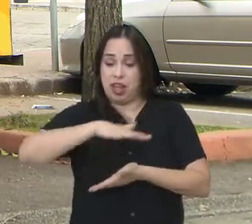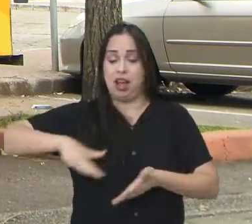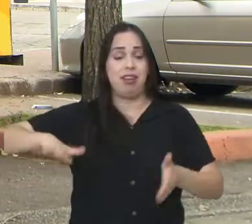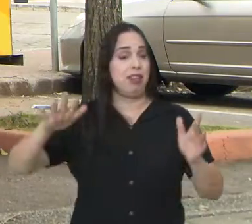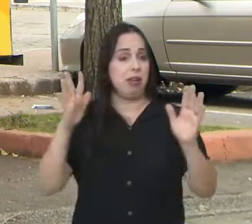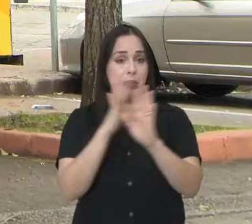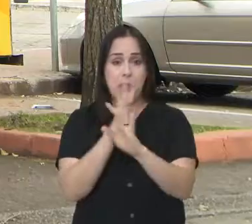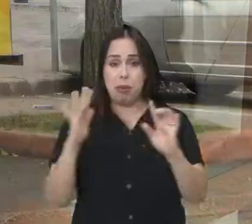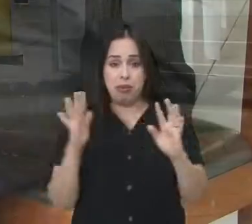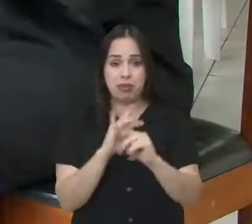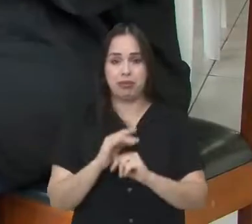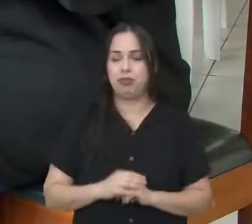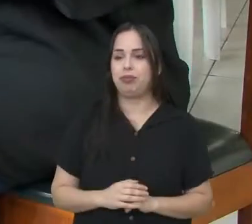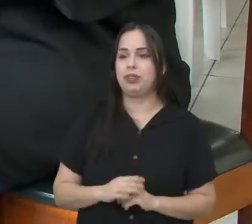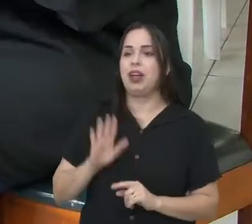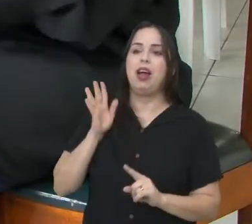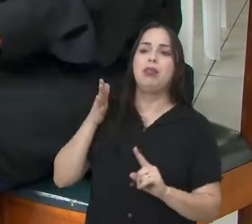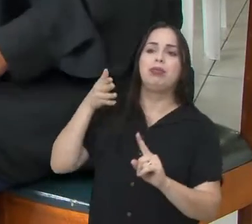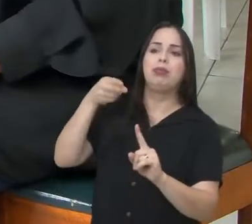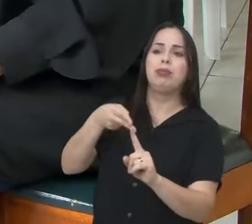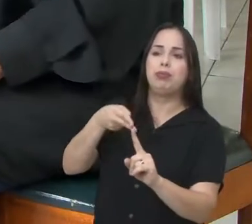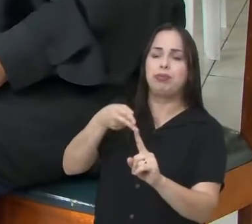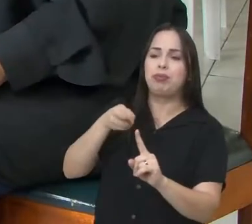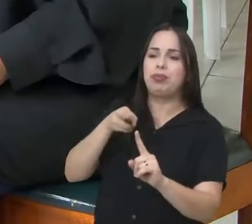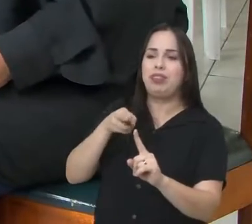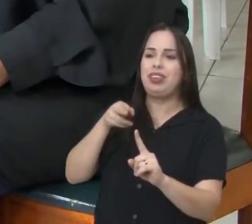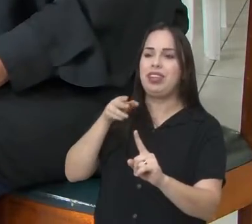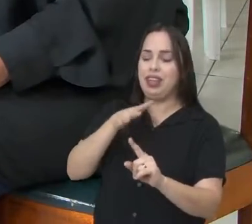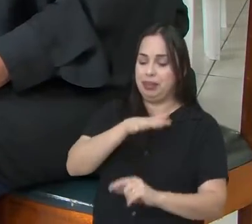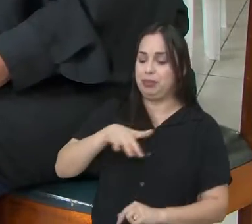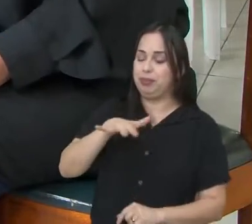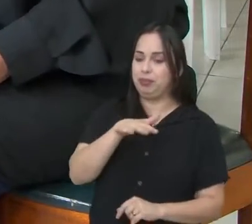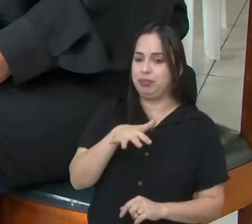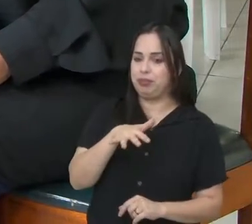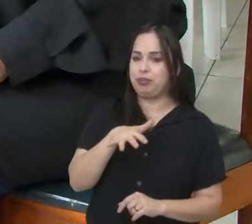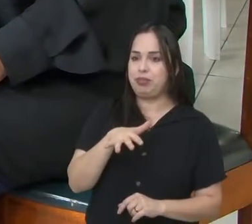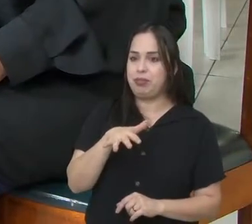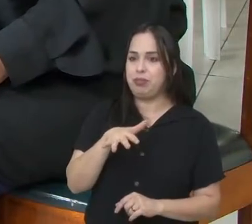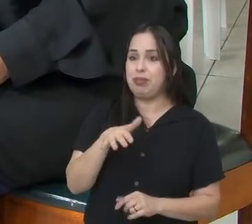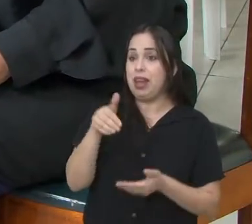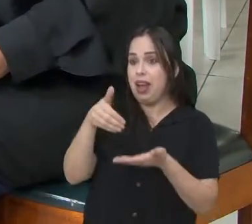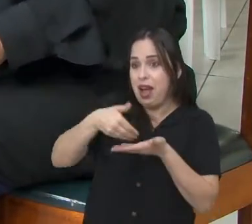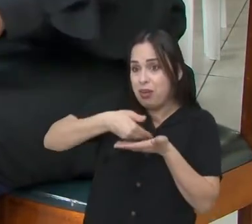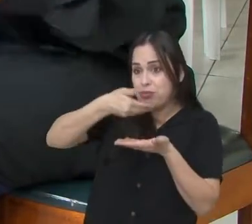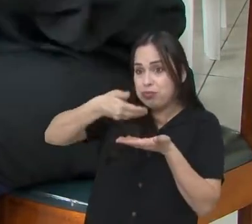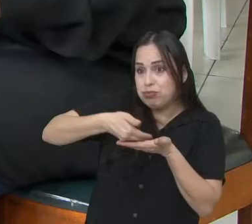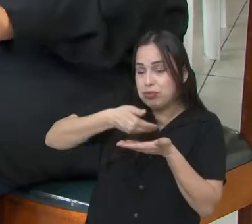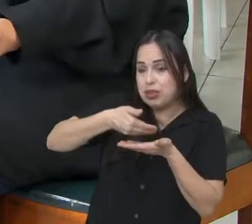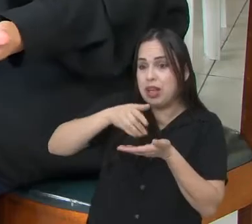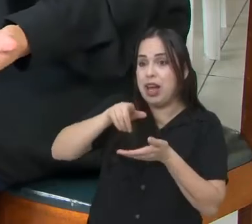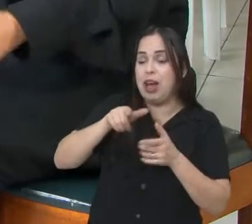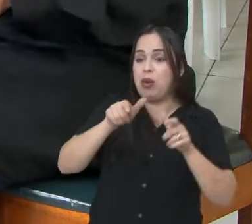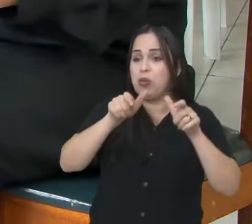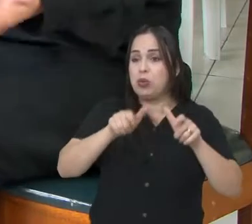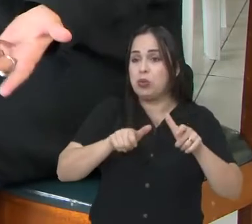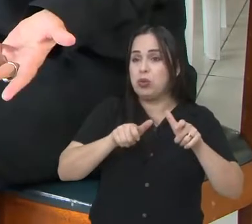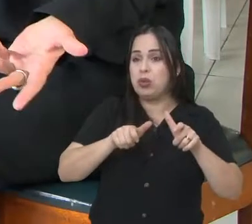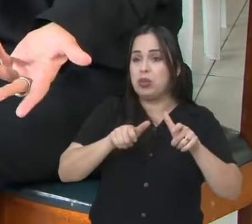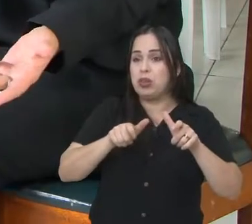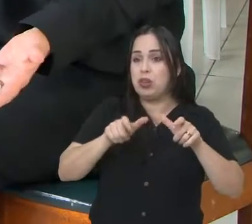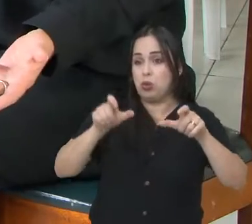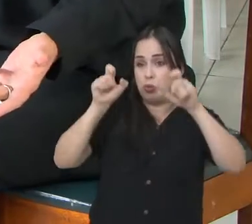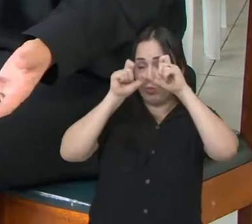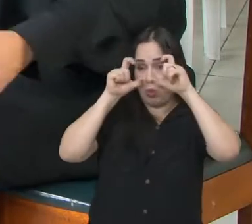sempre movimentada. Outra referência que é bem marcante também aqui na praça e em relação ao caldinho é o trailer do Corujão que